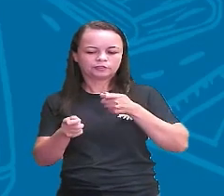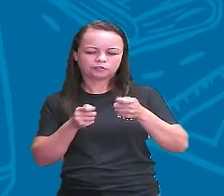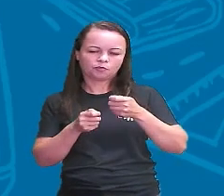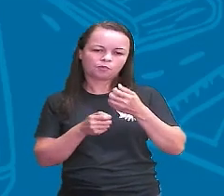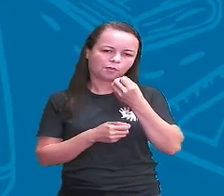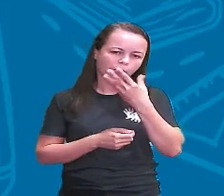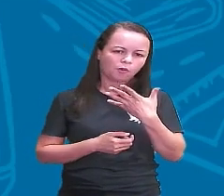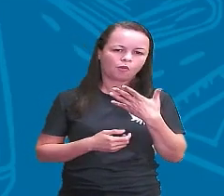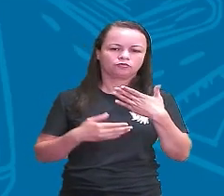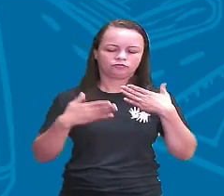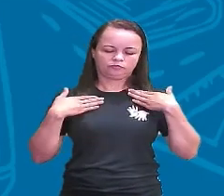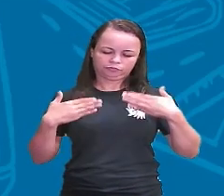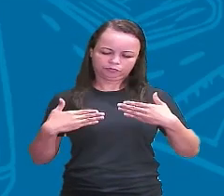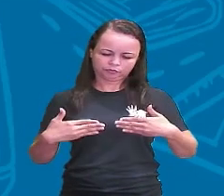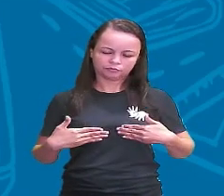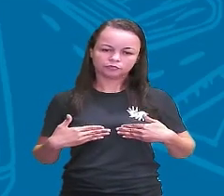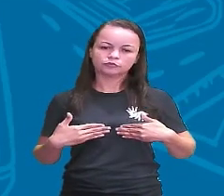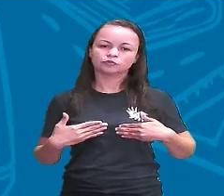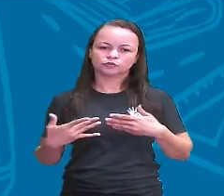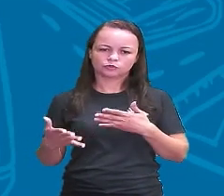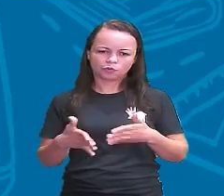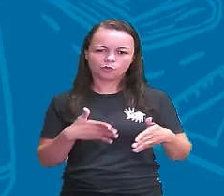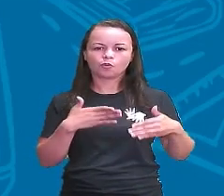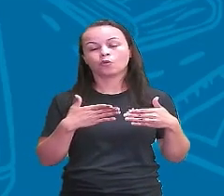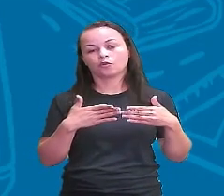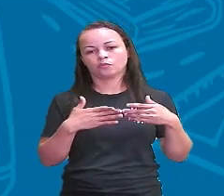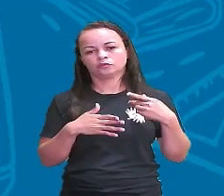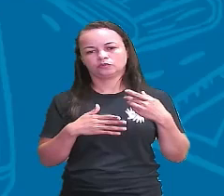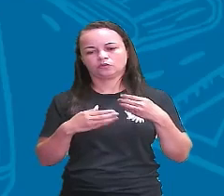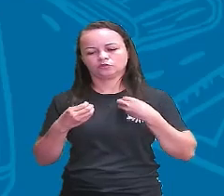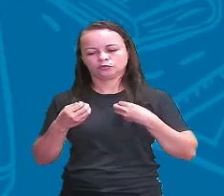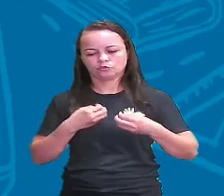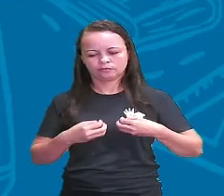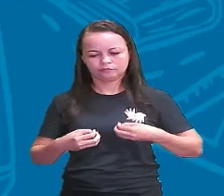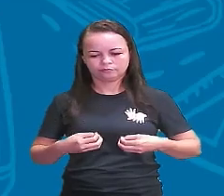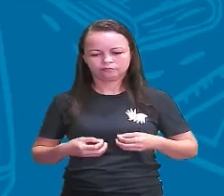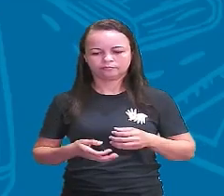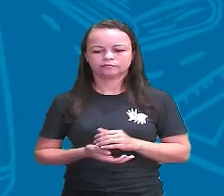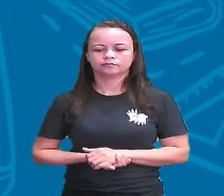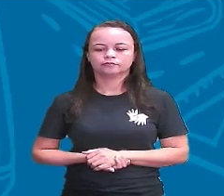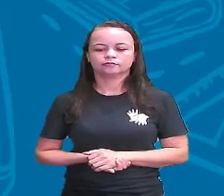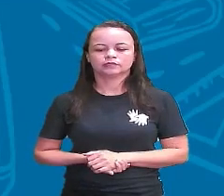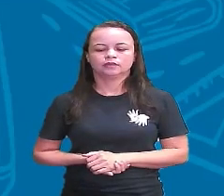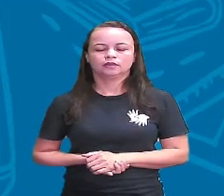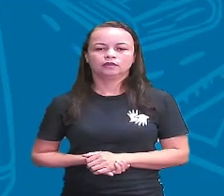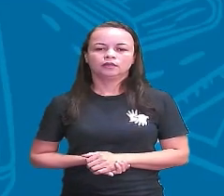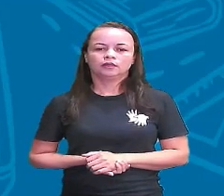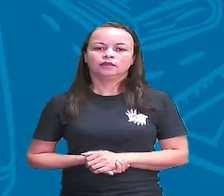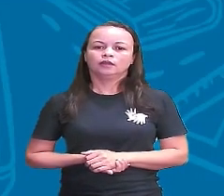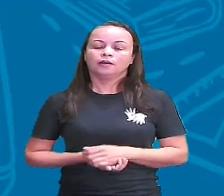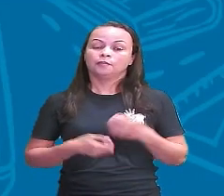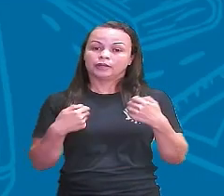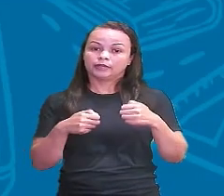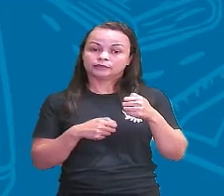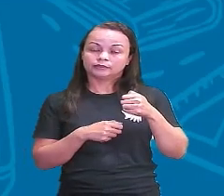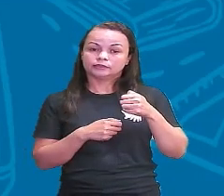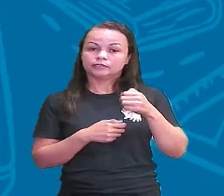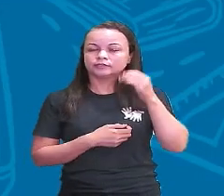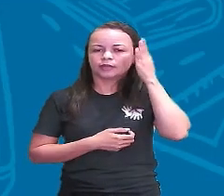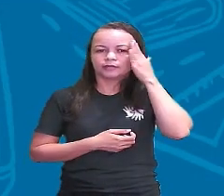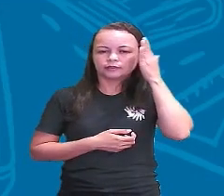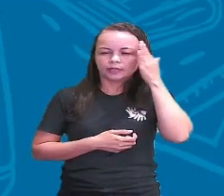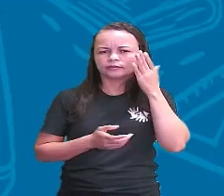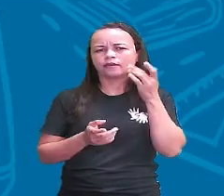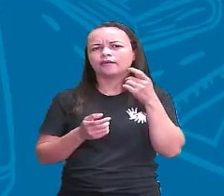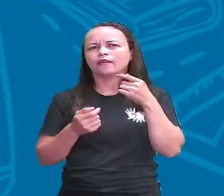funcionamento do nosso corpo, do nosso organismo, tá certo? Então a gente precisa ficar ligado, procurar ter